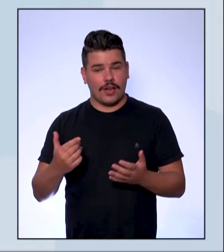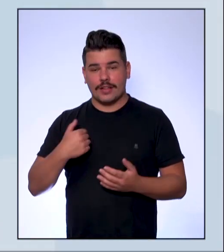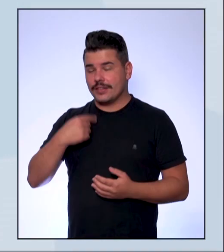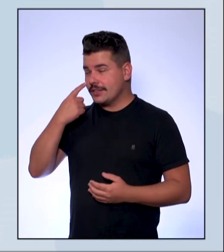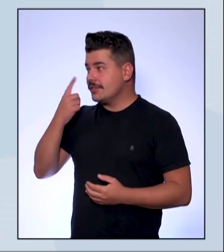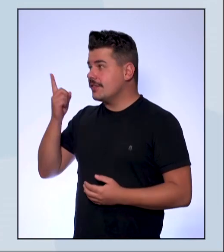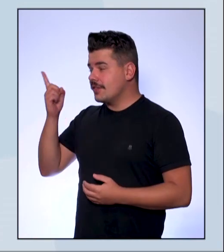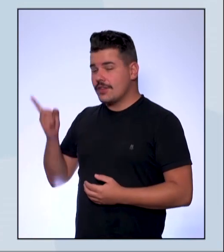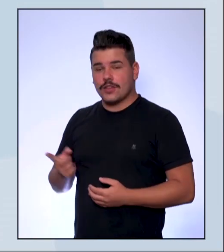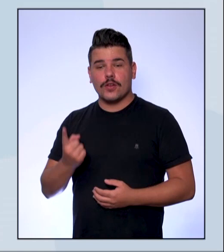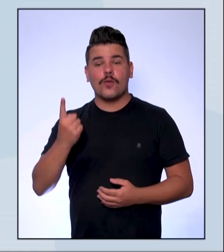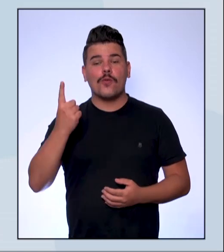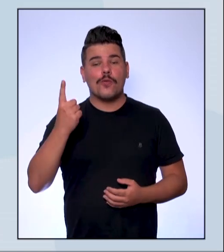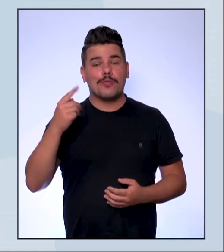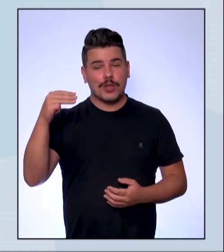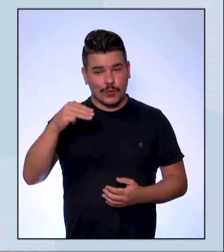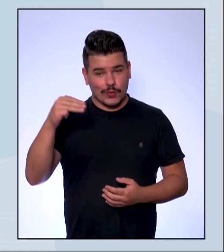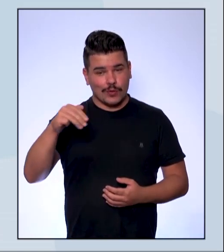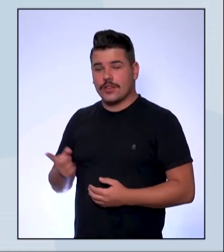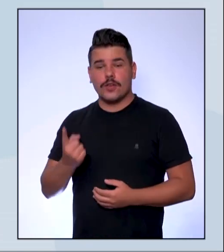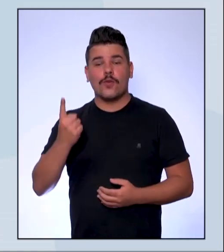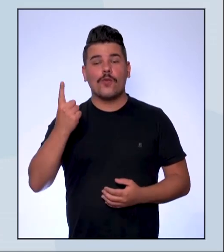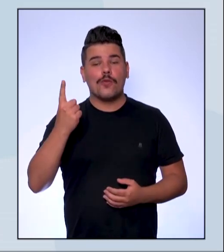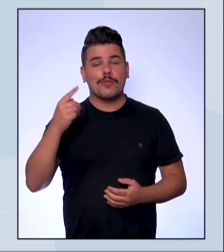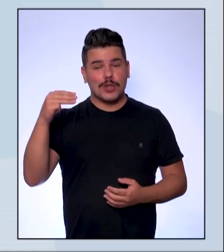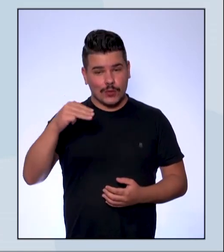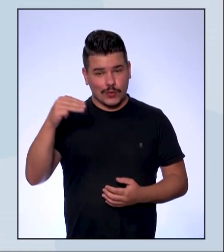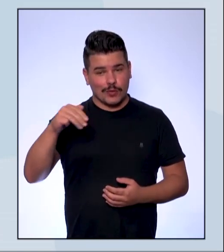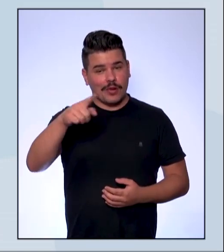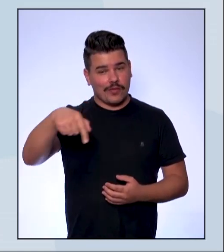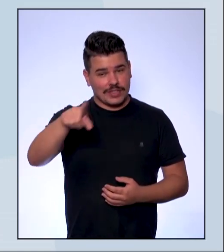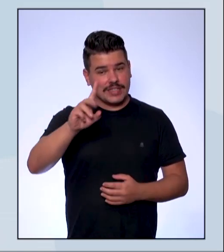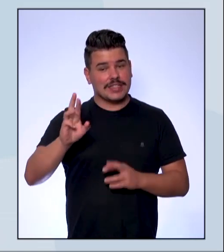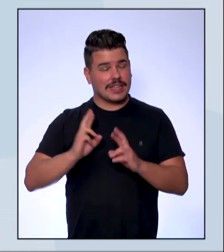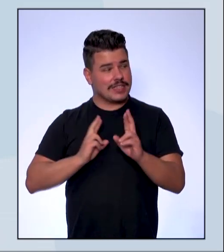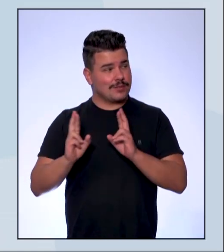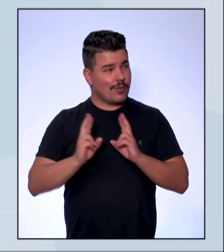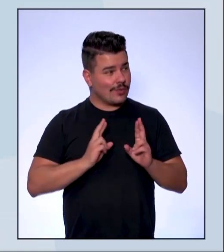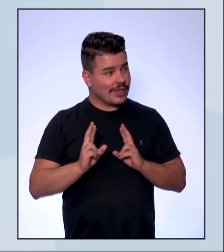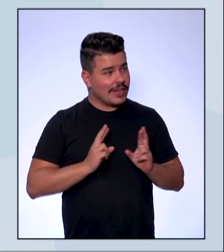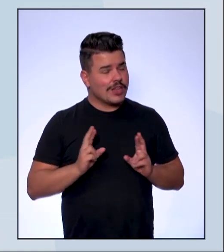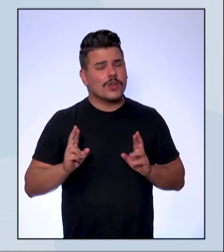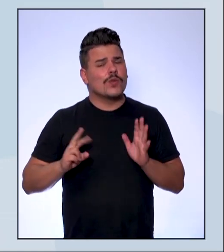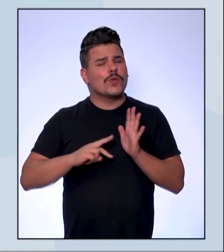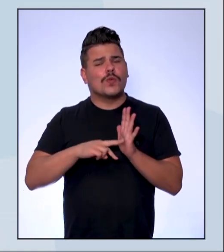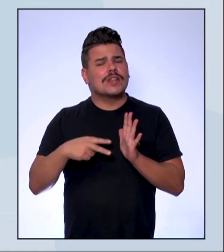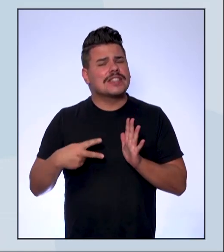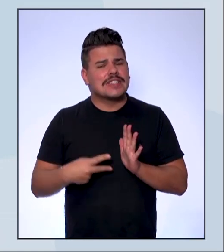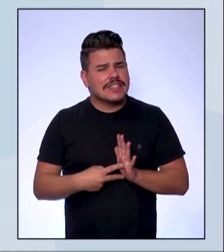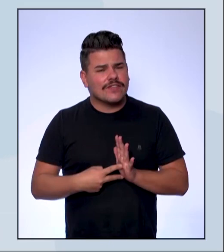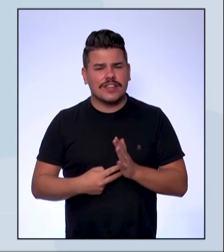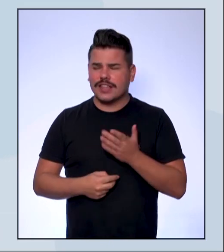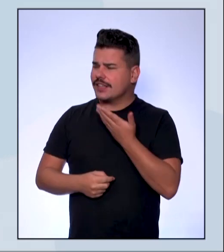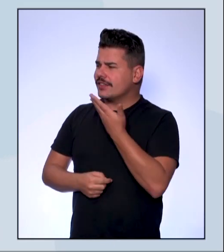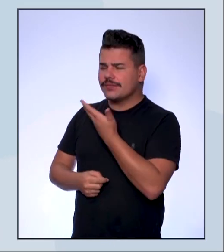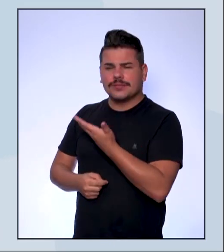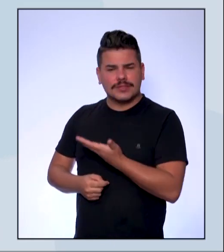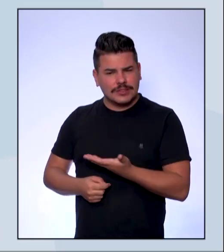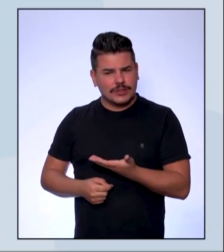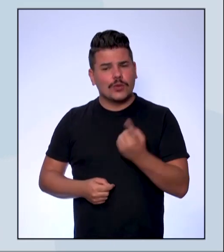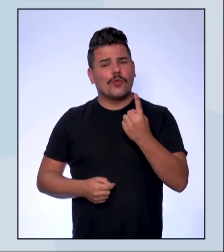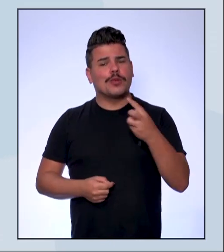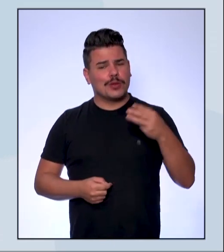Então, vocês vão ter aí 1 minutinho para responder para a gente, tá? Então, o que você entende por fake news e o que é fake news para vocês, tá?